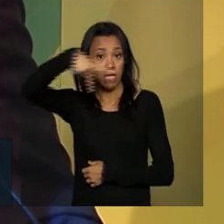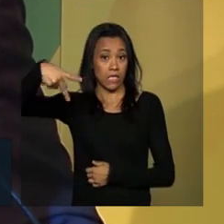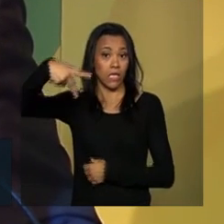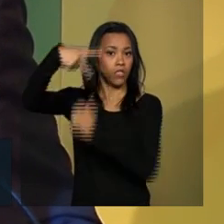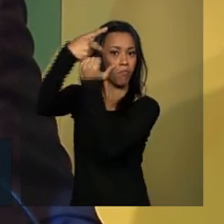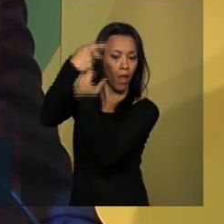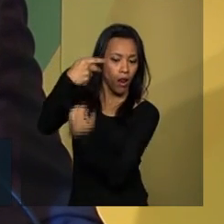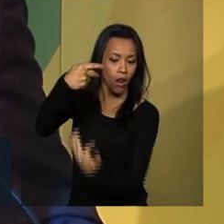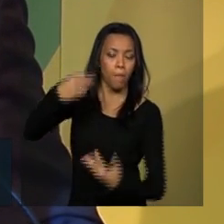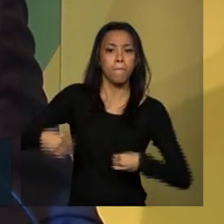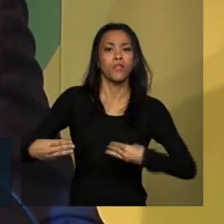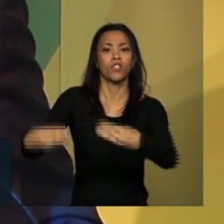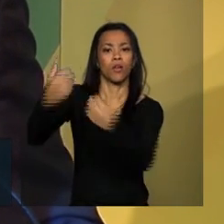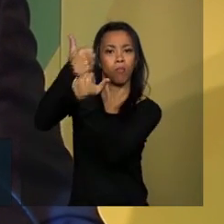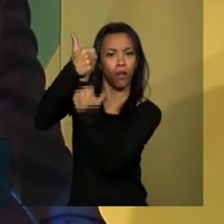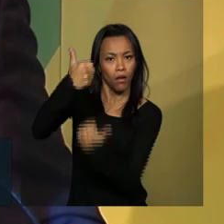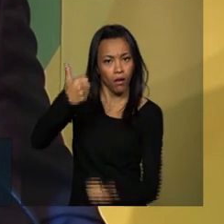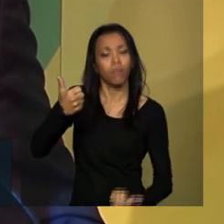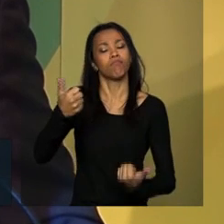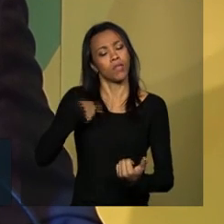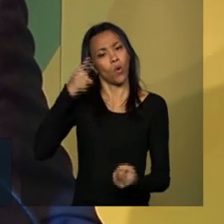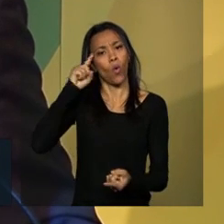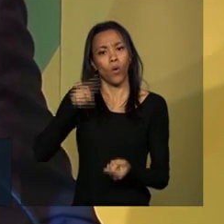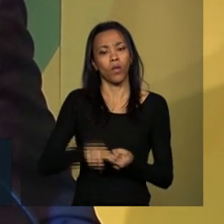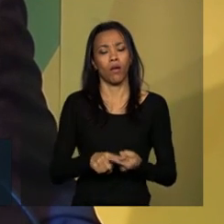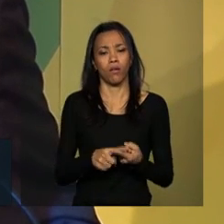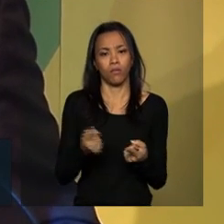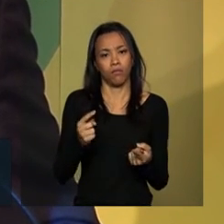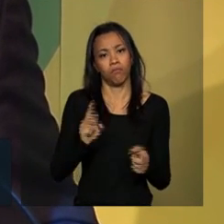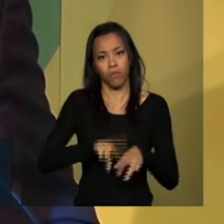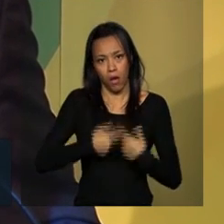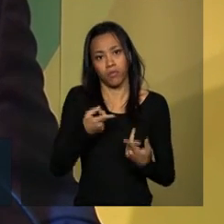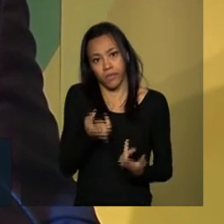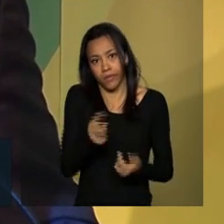não necessariamente a intensidade dessas mudanças.